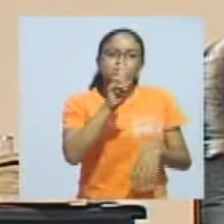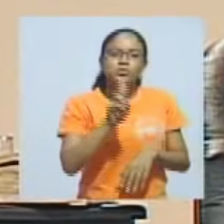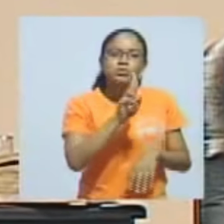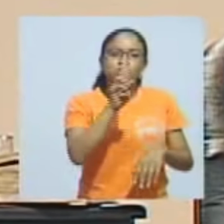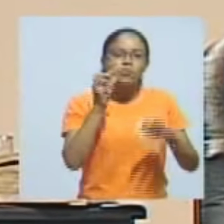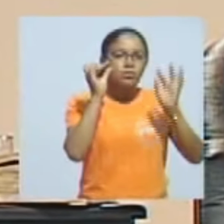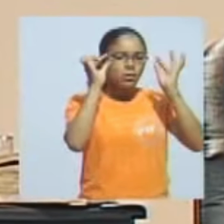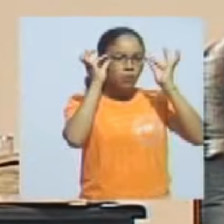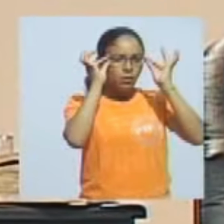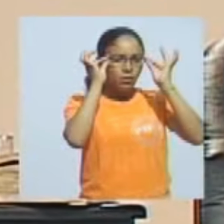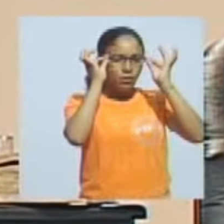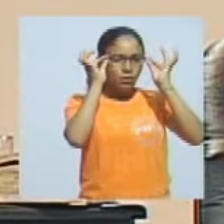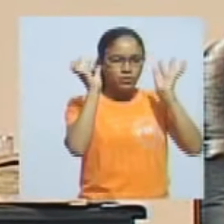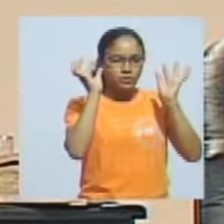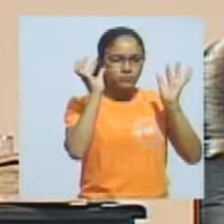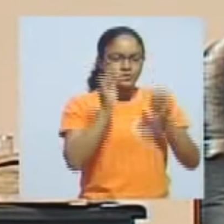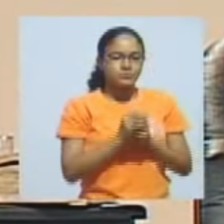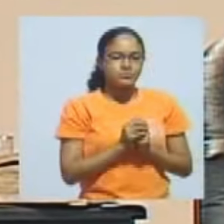maiores.